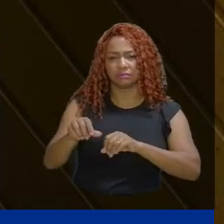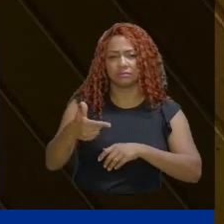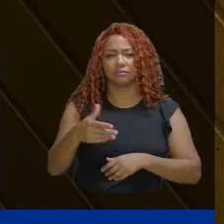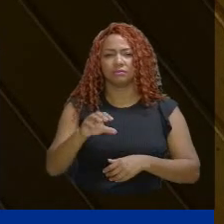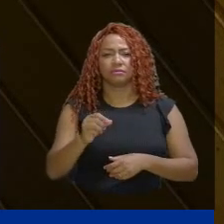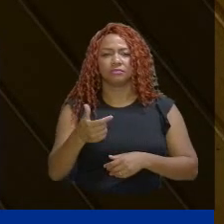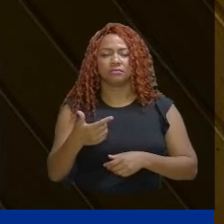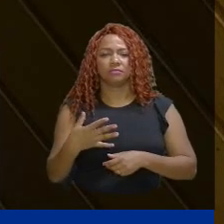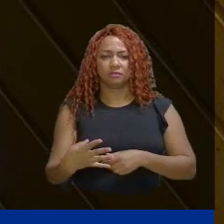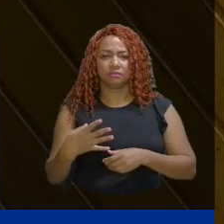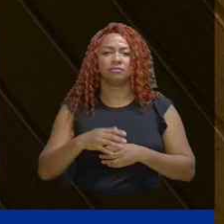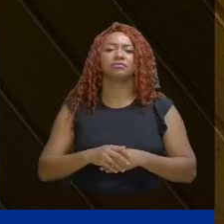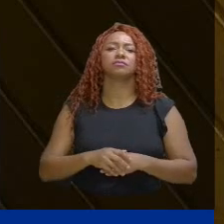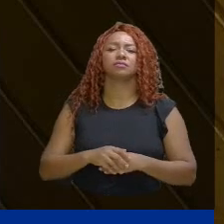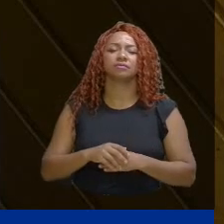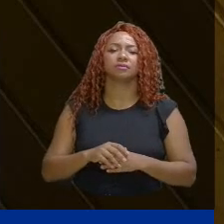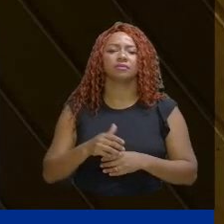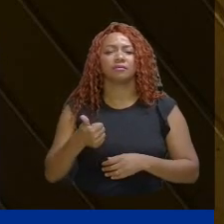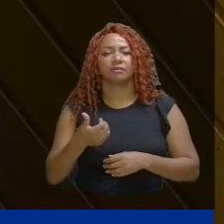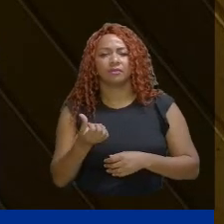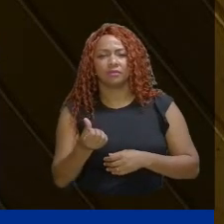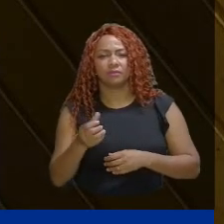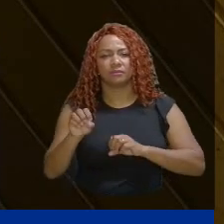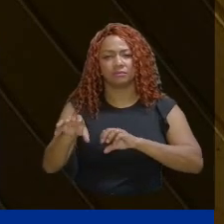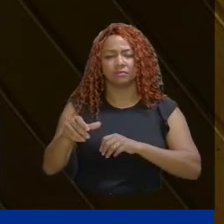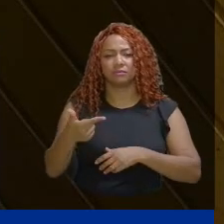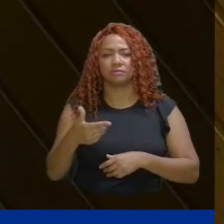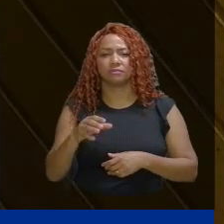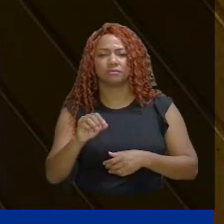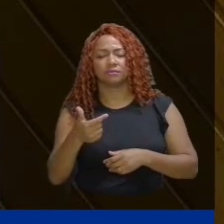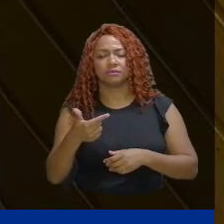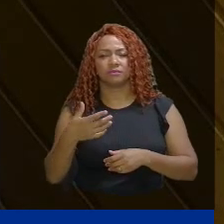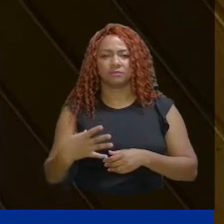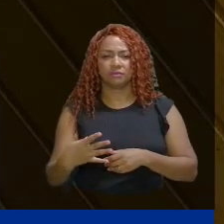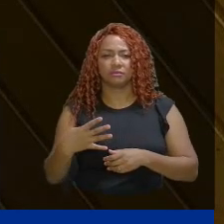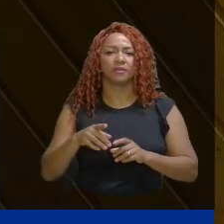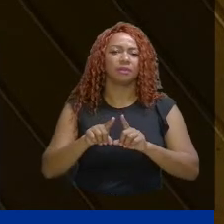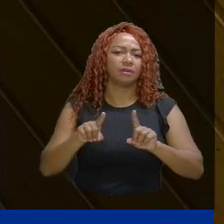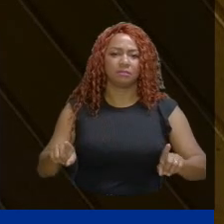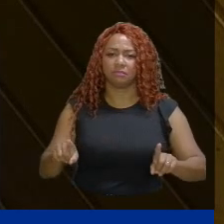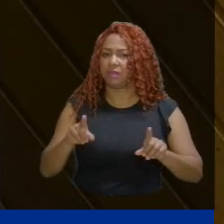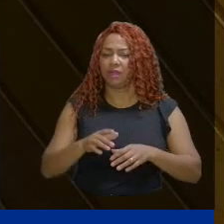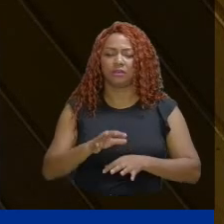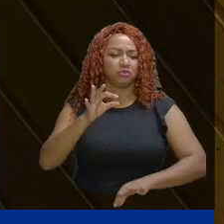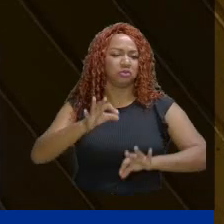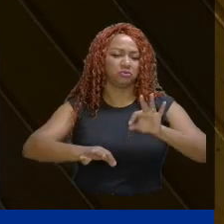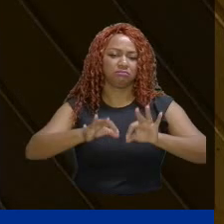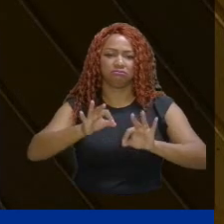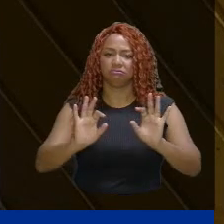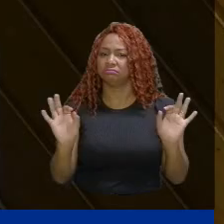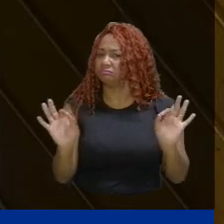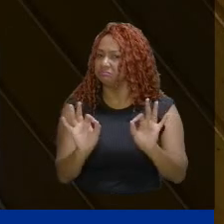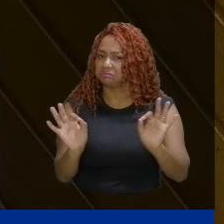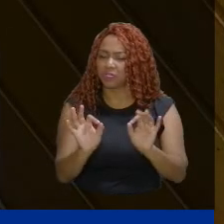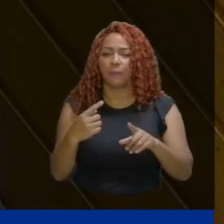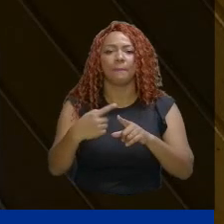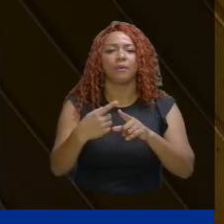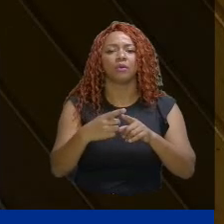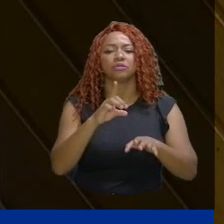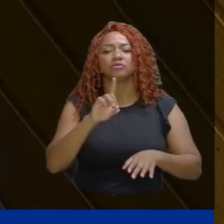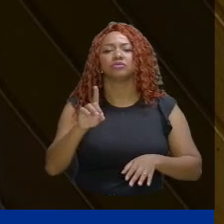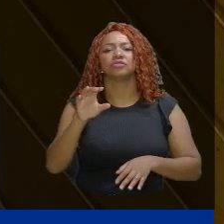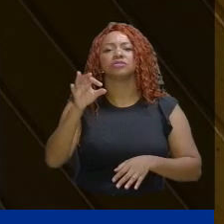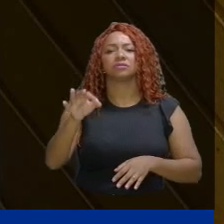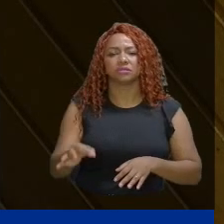13/9/2024, o feito foi incluído na pauta de 16/9/2024, mas não foi levado a julgamento, pois na mesma data